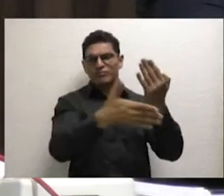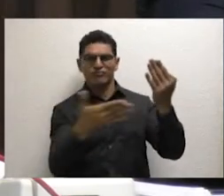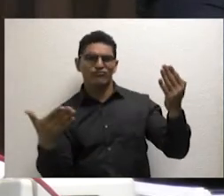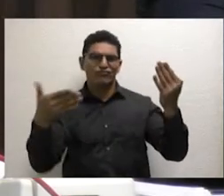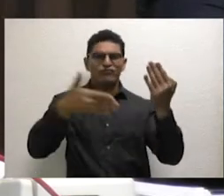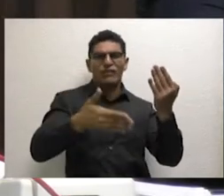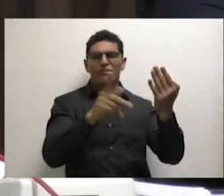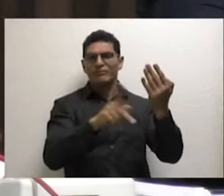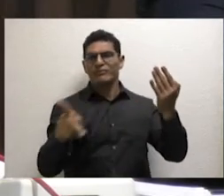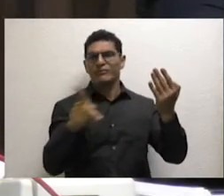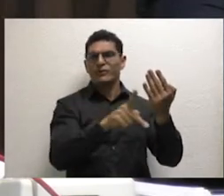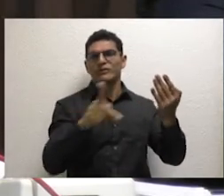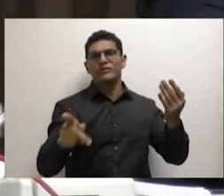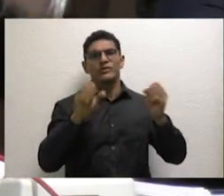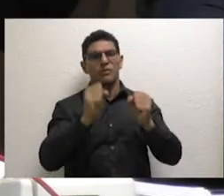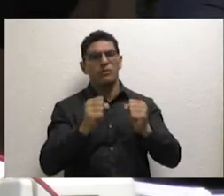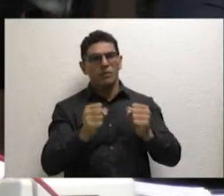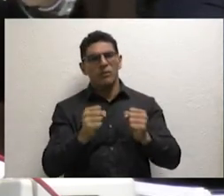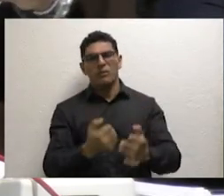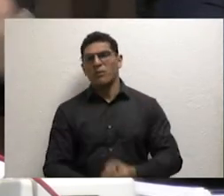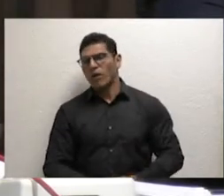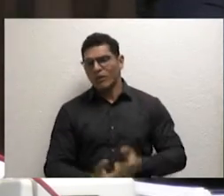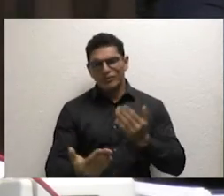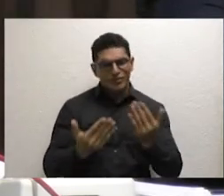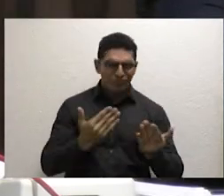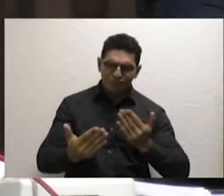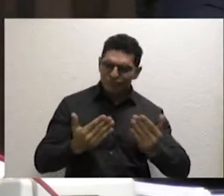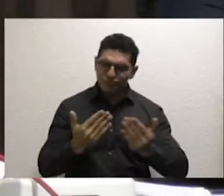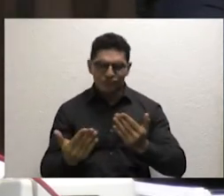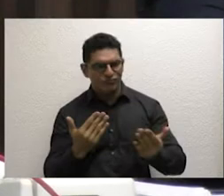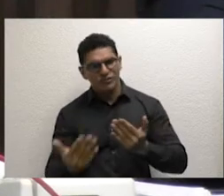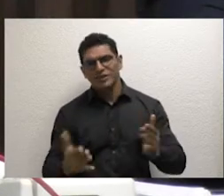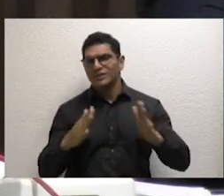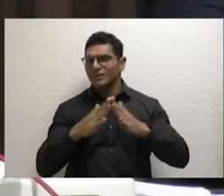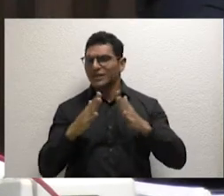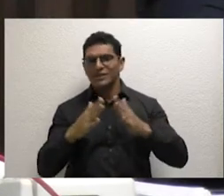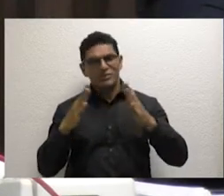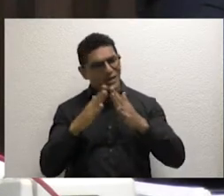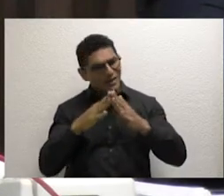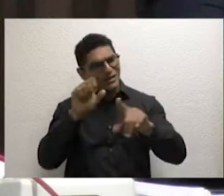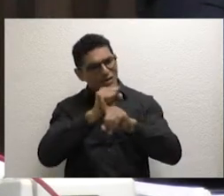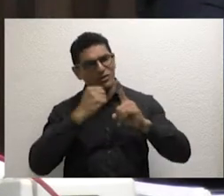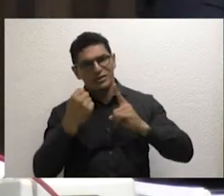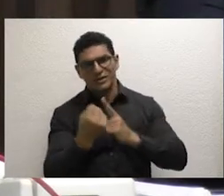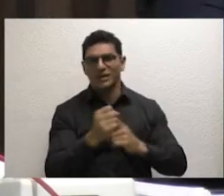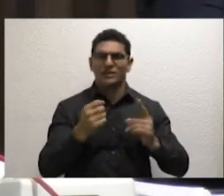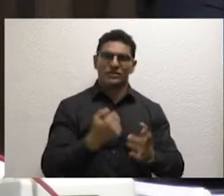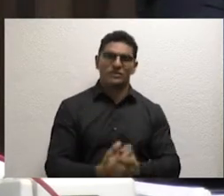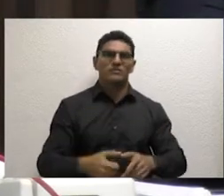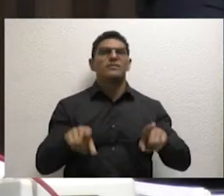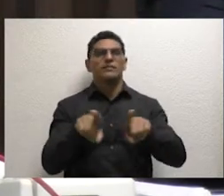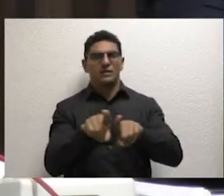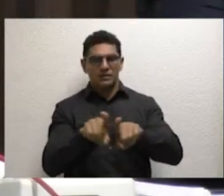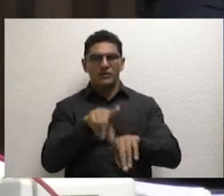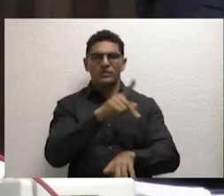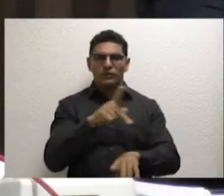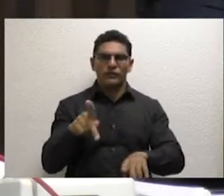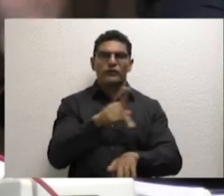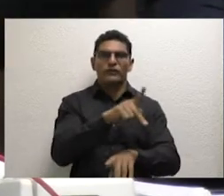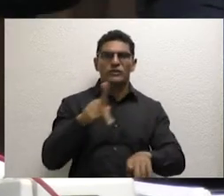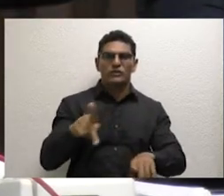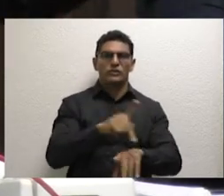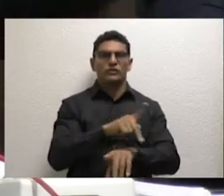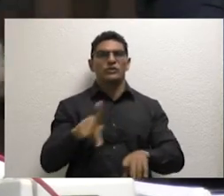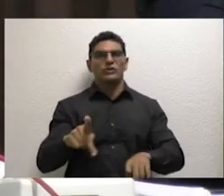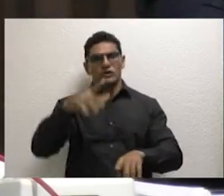professores possam ser ouvidos aqui na casa que é a casa do povo mas é também a casa dos professores do nosso estado do